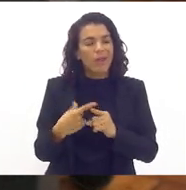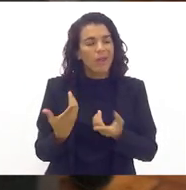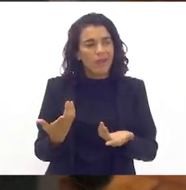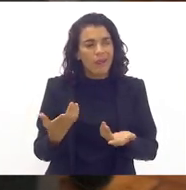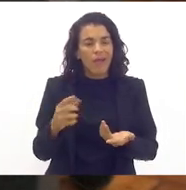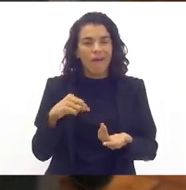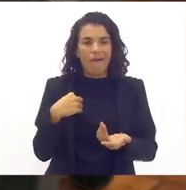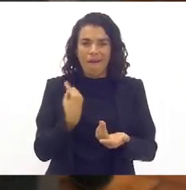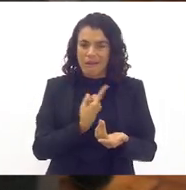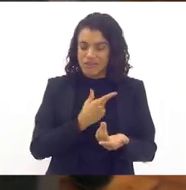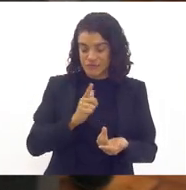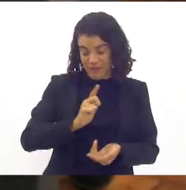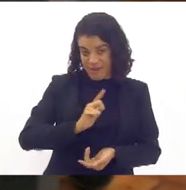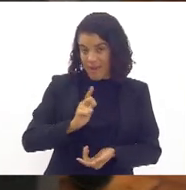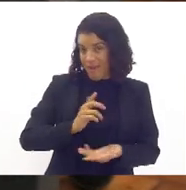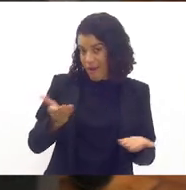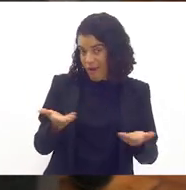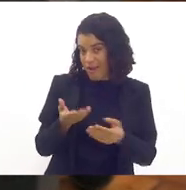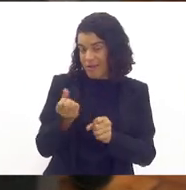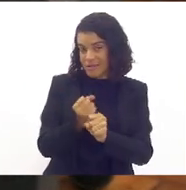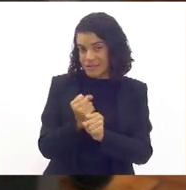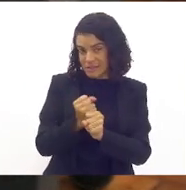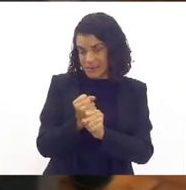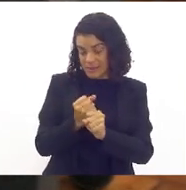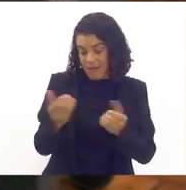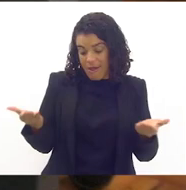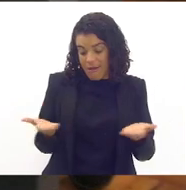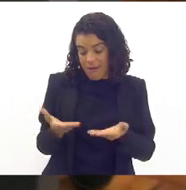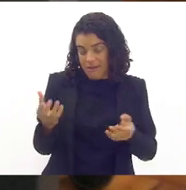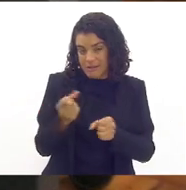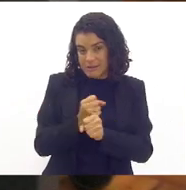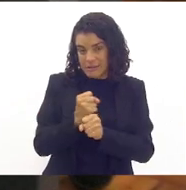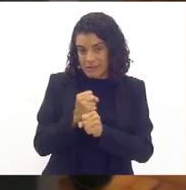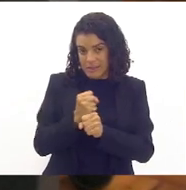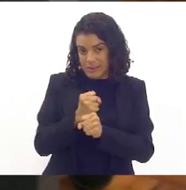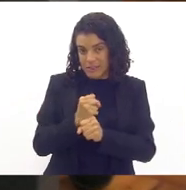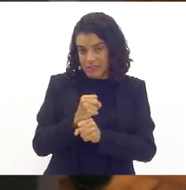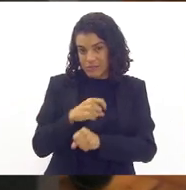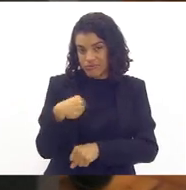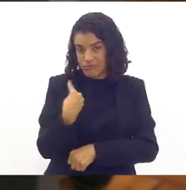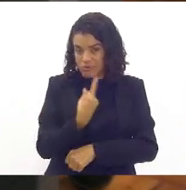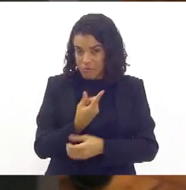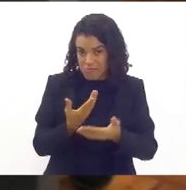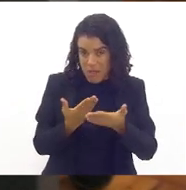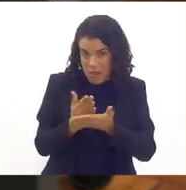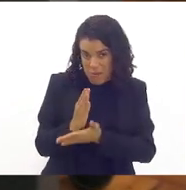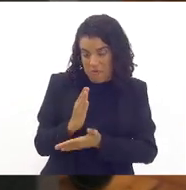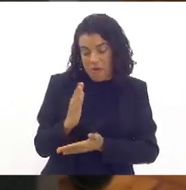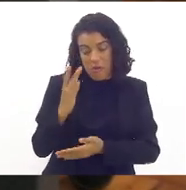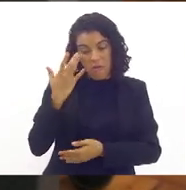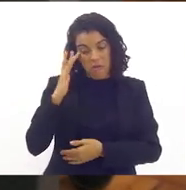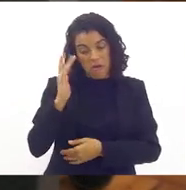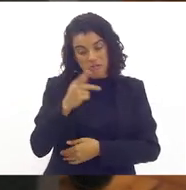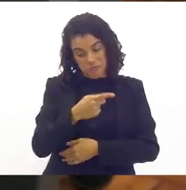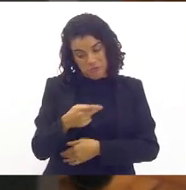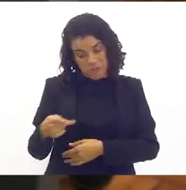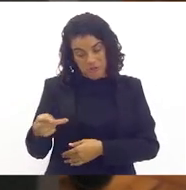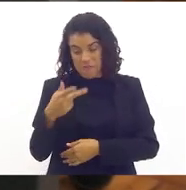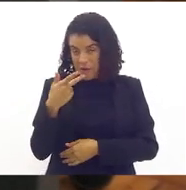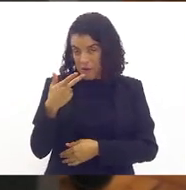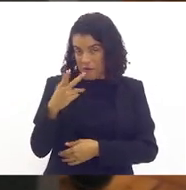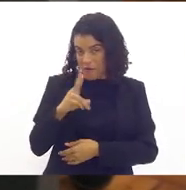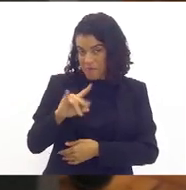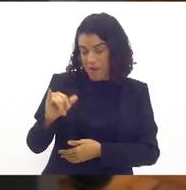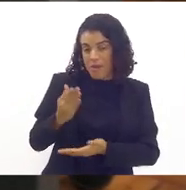que a gente vai ter esse ano. Porque esse ano nós vamos aprovar, né, pelo menos o presidente assim o disse,